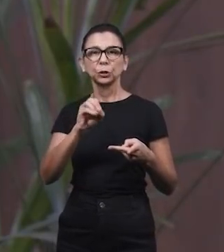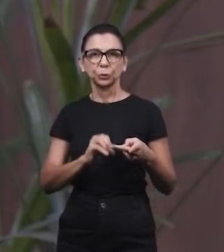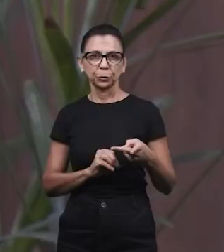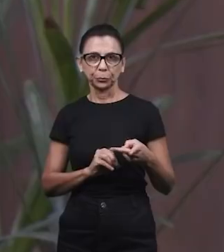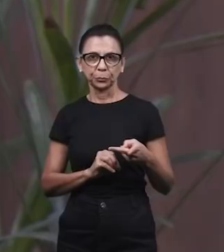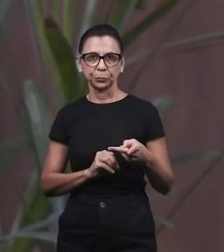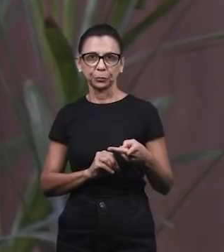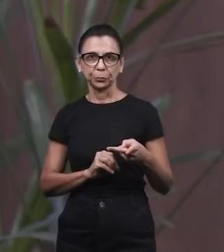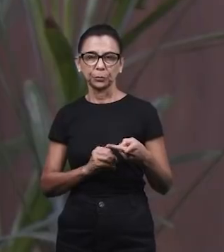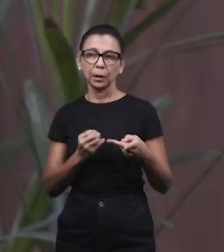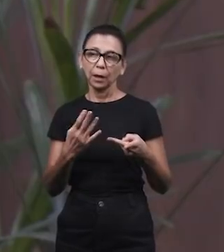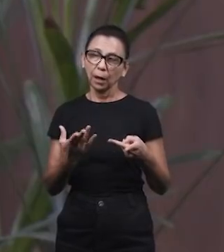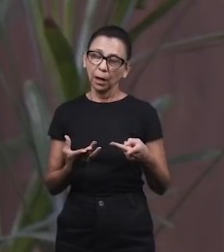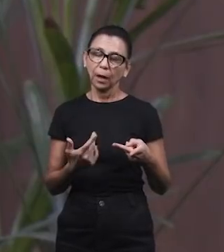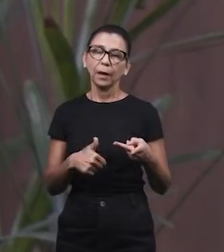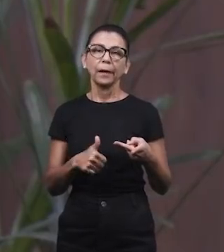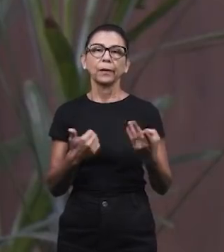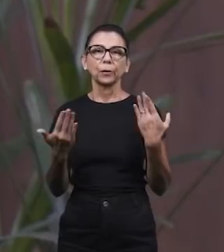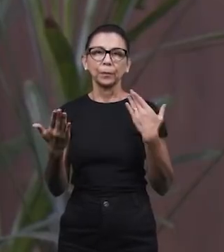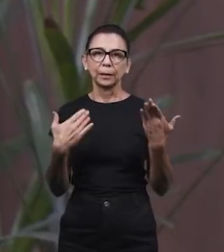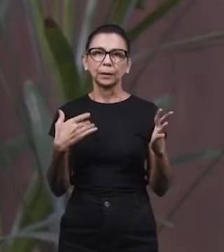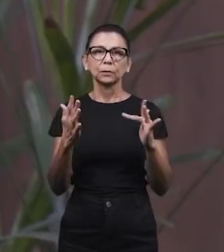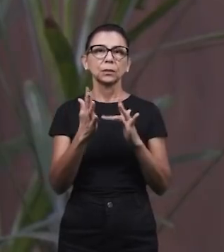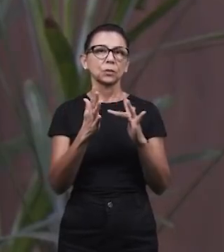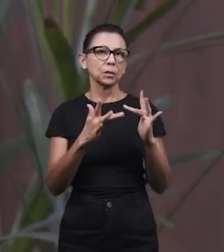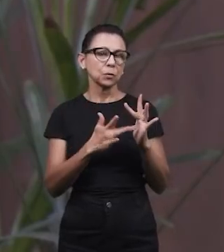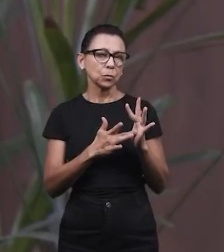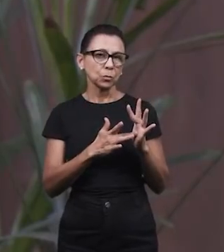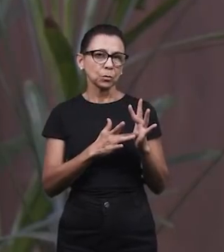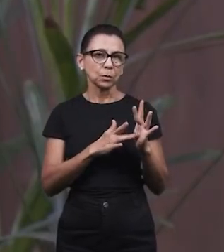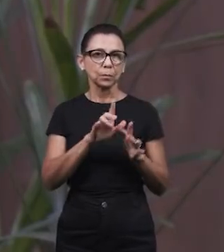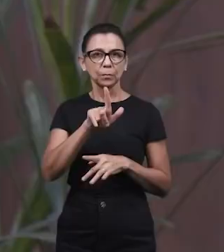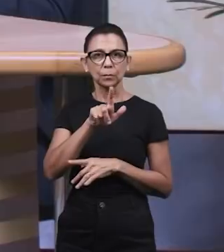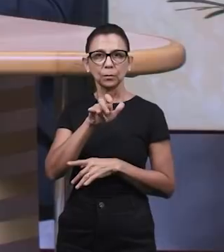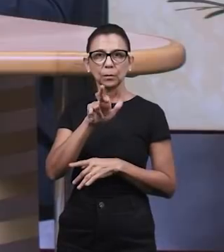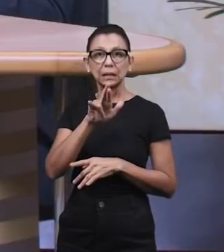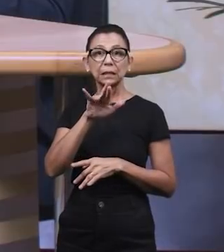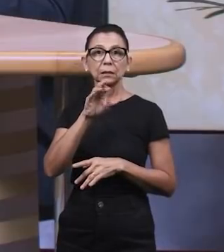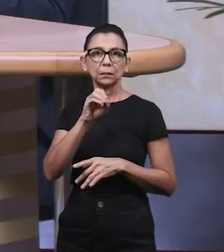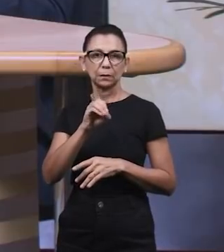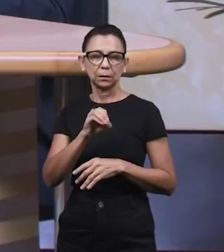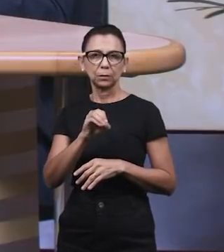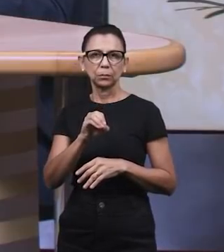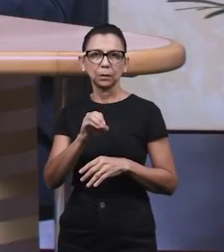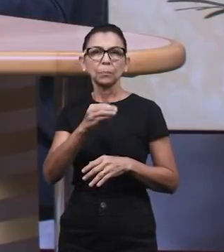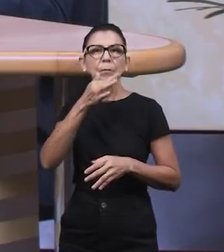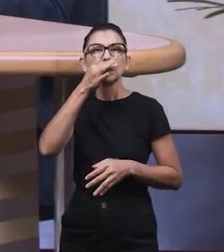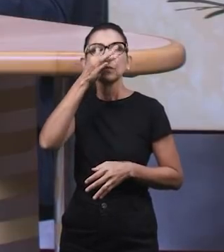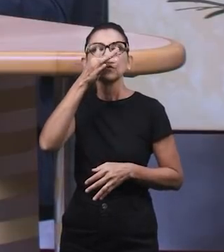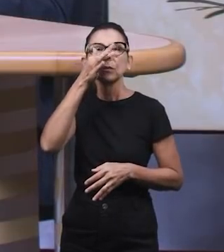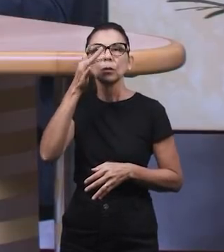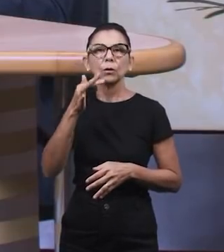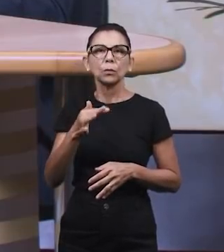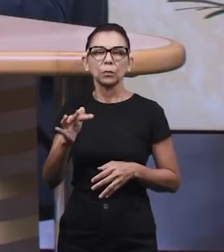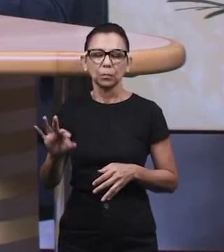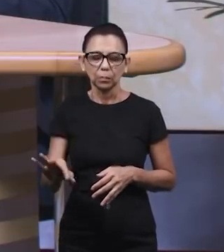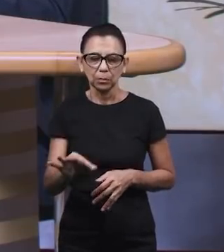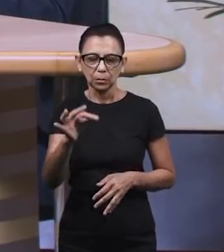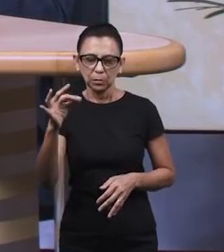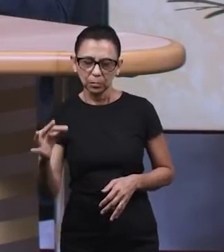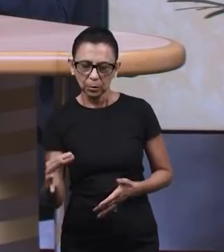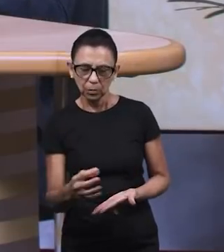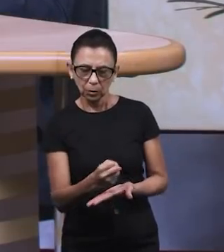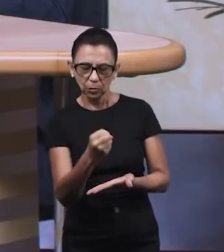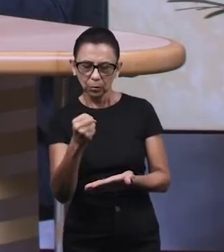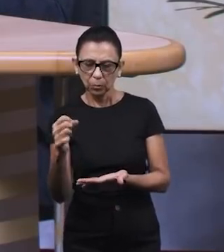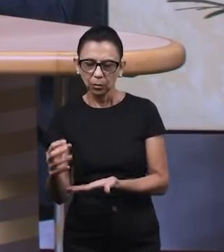de Jesus. Por que é um símbolo? Porque Jesus, o lírio é uma planta, uma flor, que você colhe em qualquer